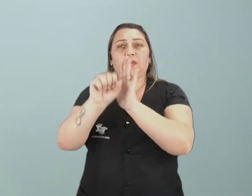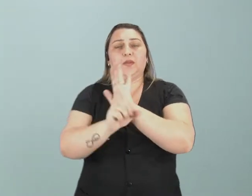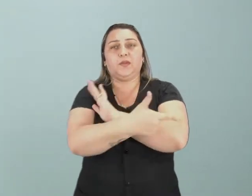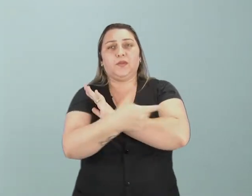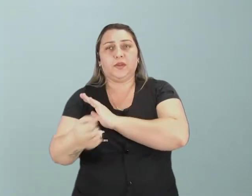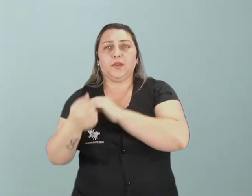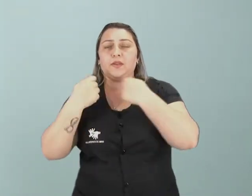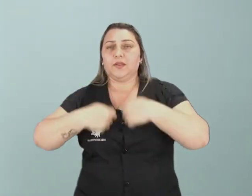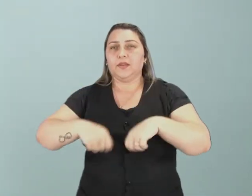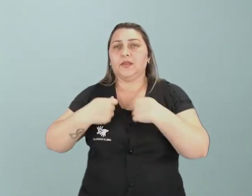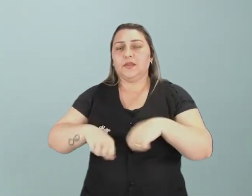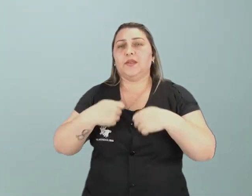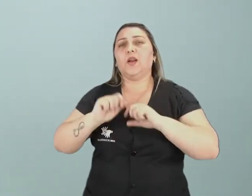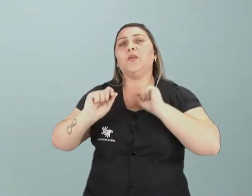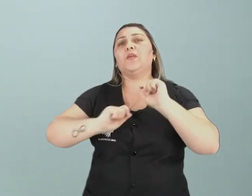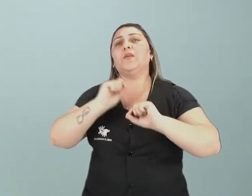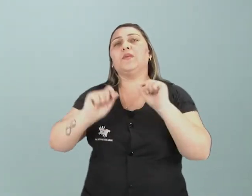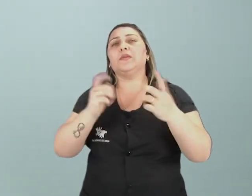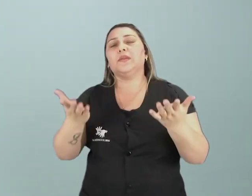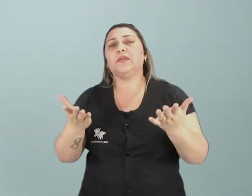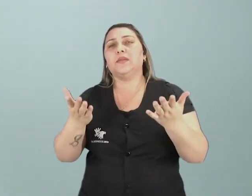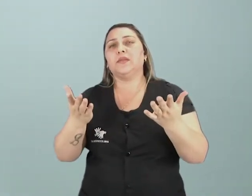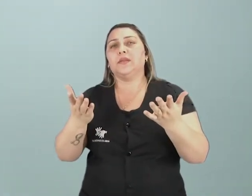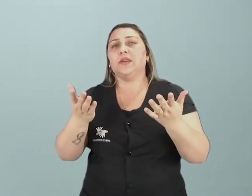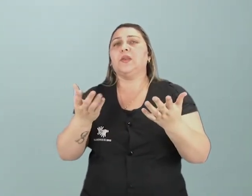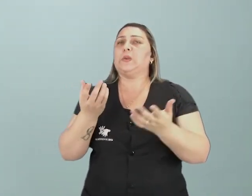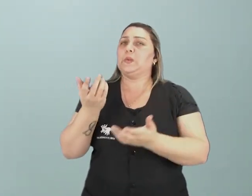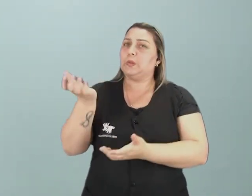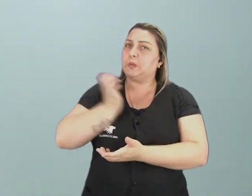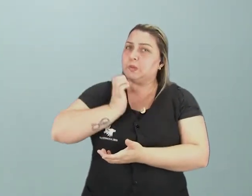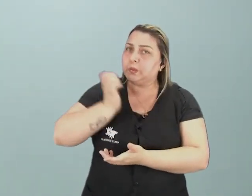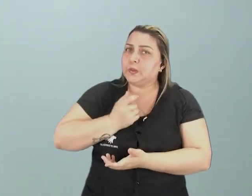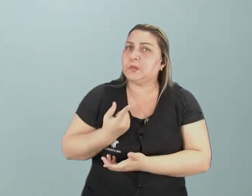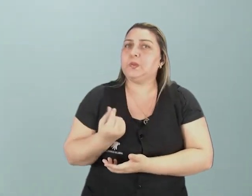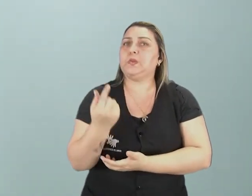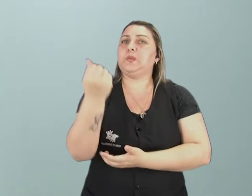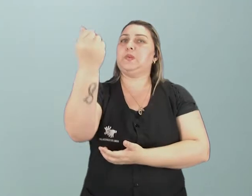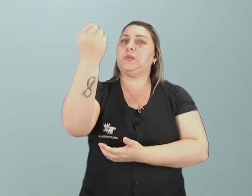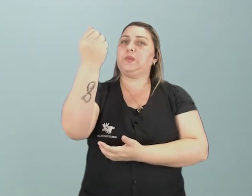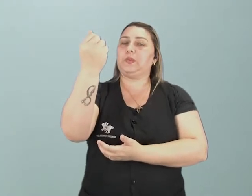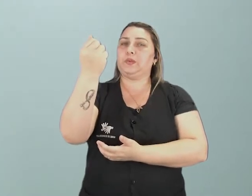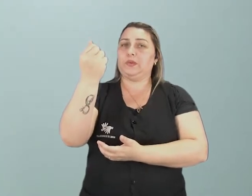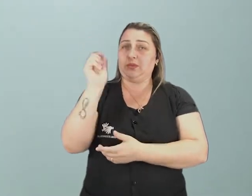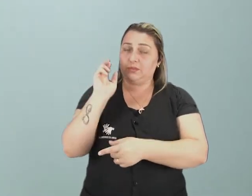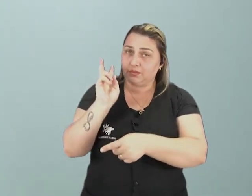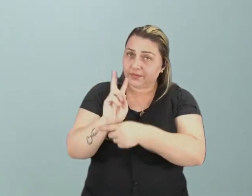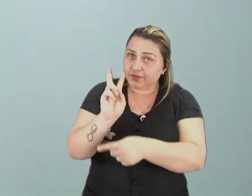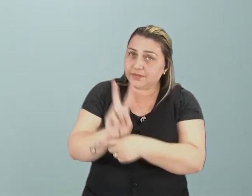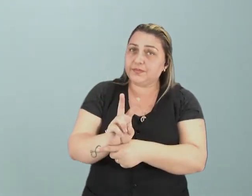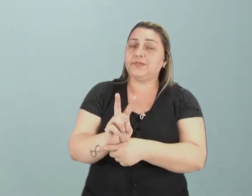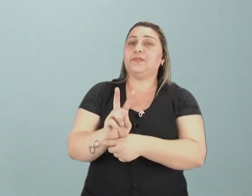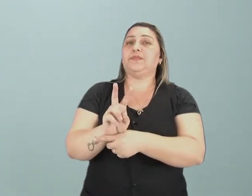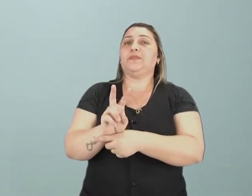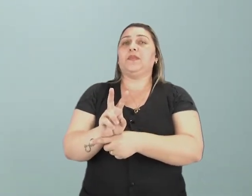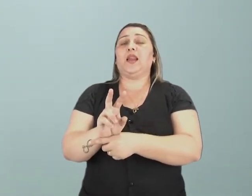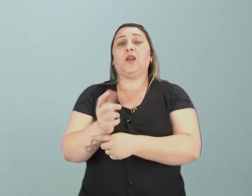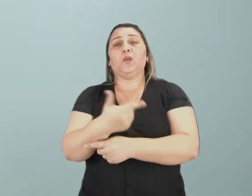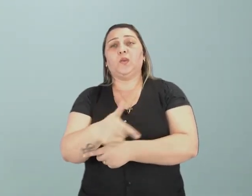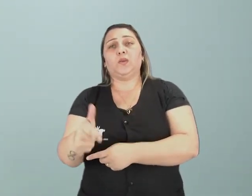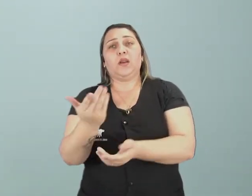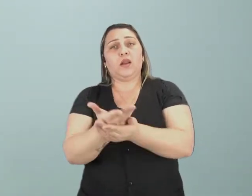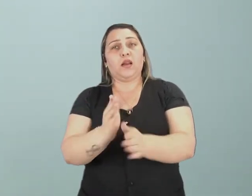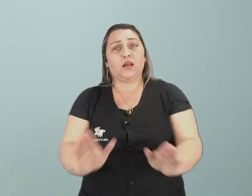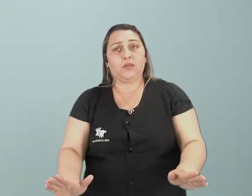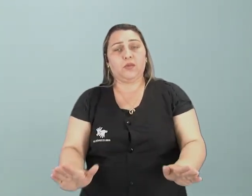XX, precisava de se dispor de muita grana mesmo, muito dinheiro para manter esse povo todo. E quando você não tem